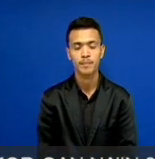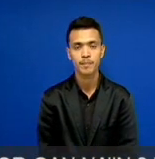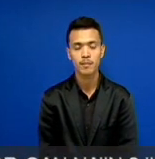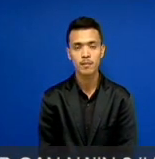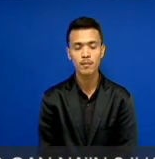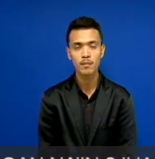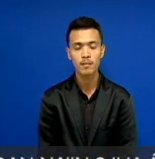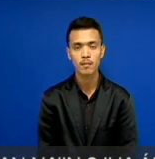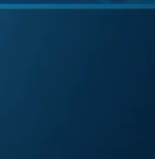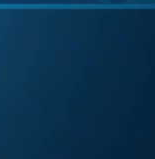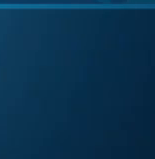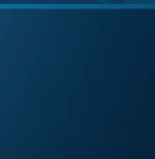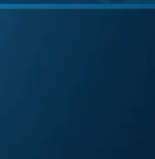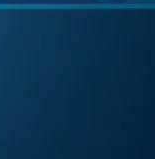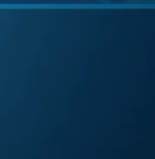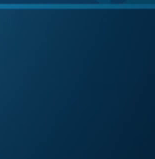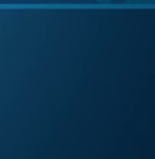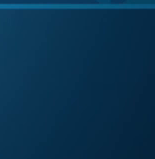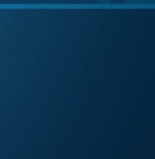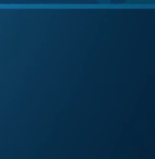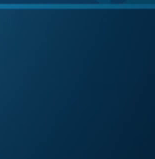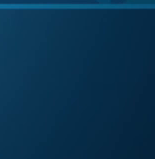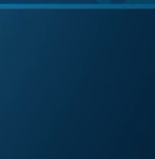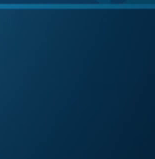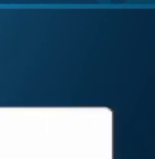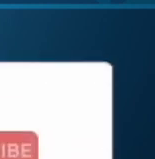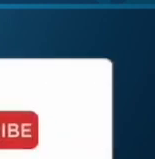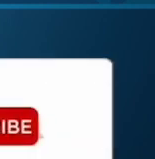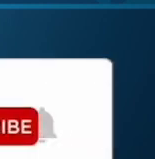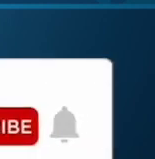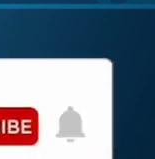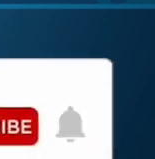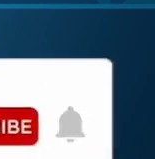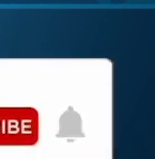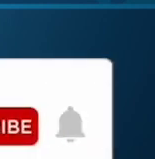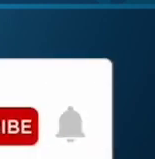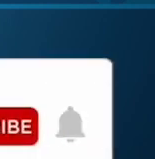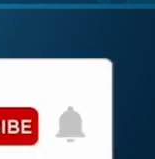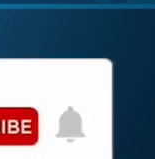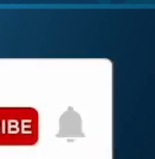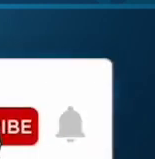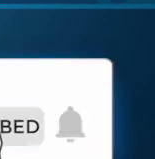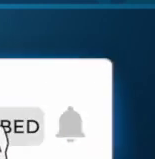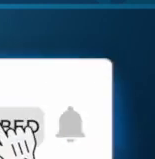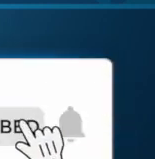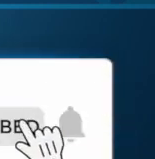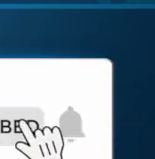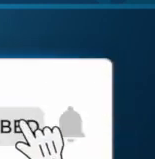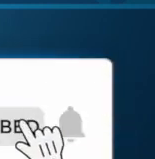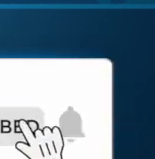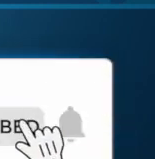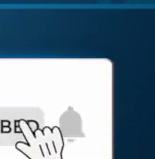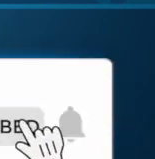Deus, RTTL. A tu retang informação factuais não atuais, que te haluha, inscreva e ha